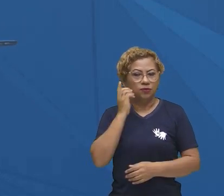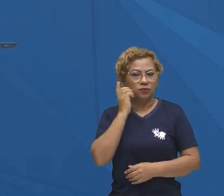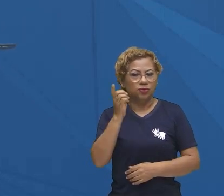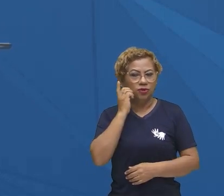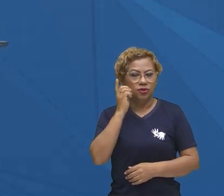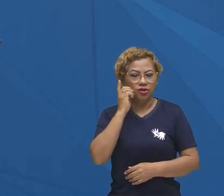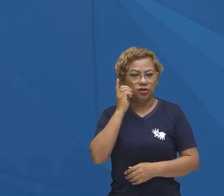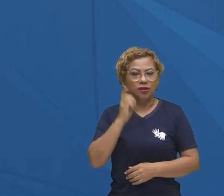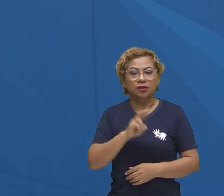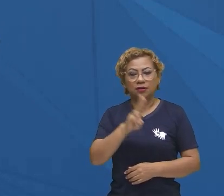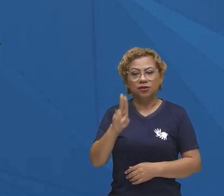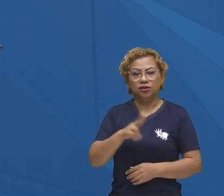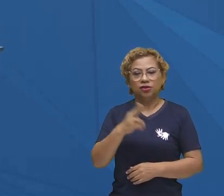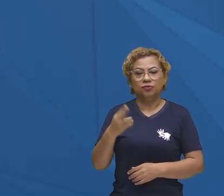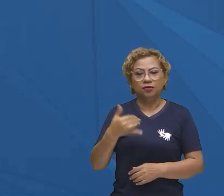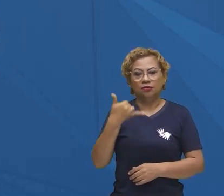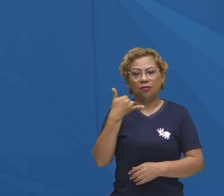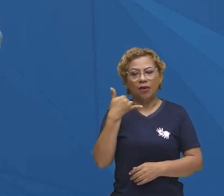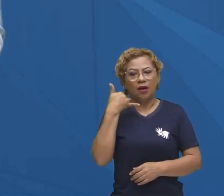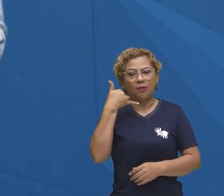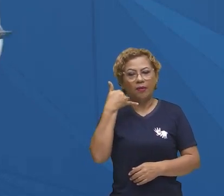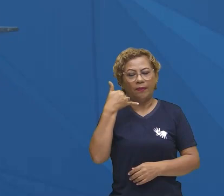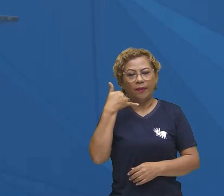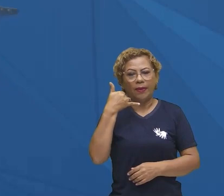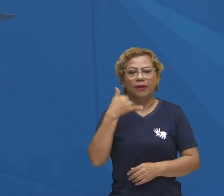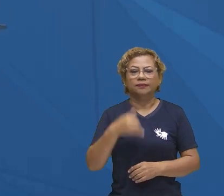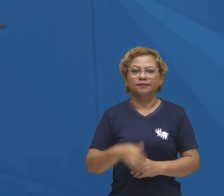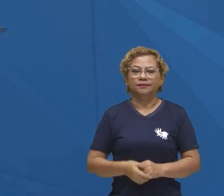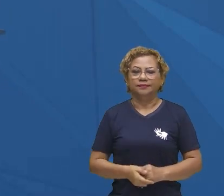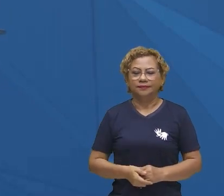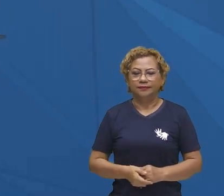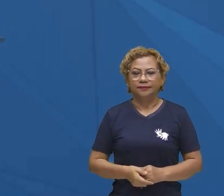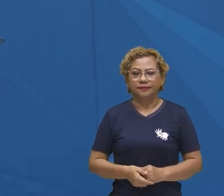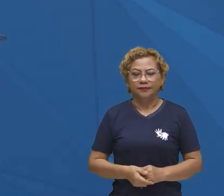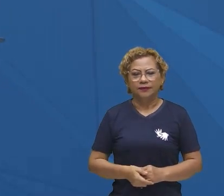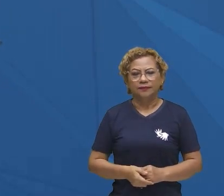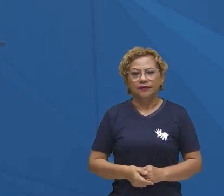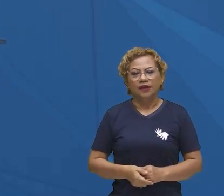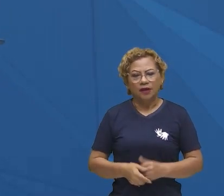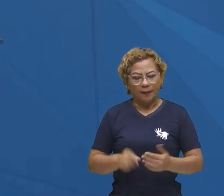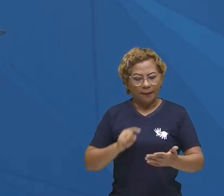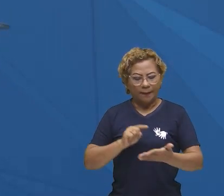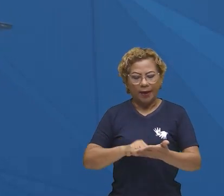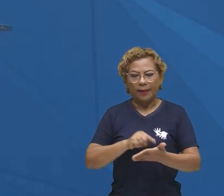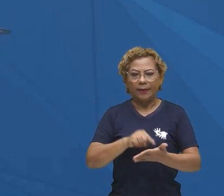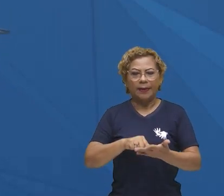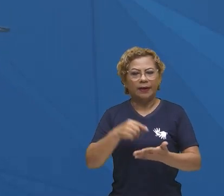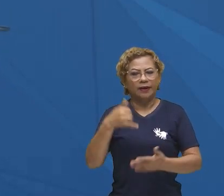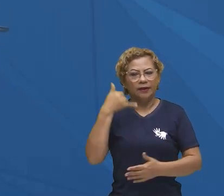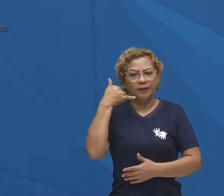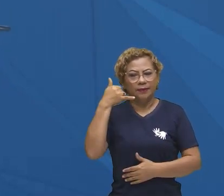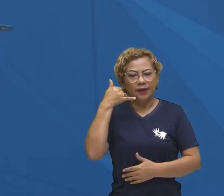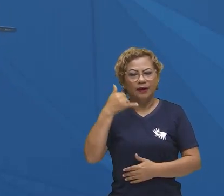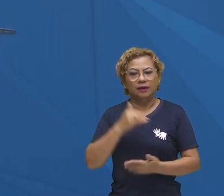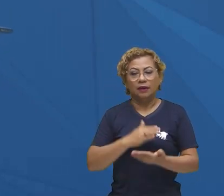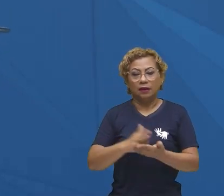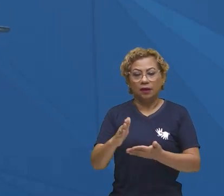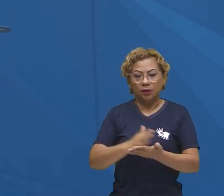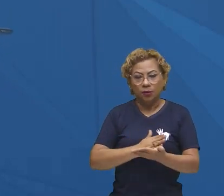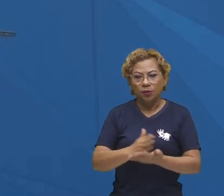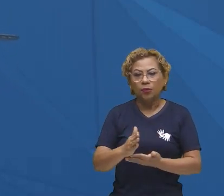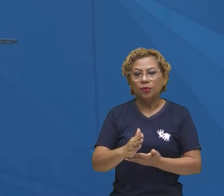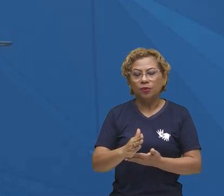palma da mão, nós temos acesso a motoristas, né, que dispõem o seu carro de uso particular